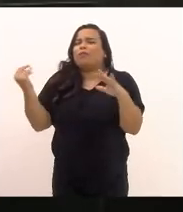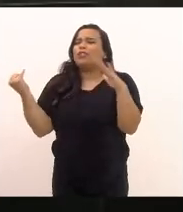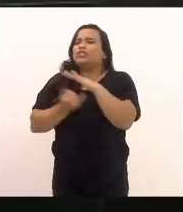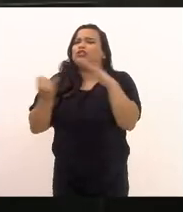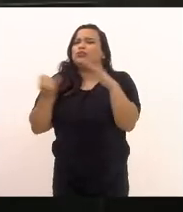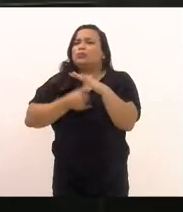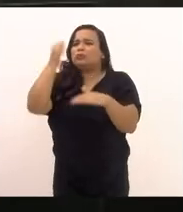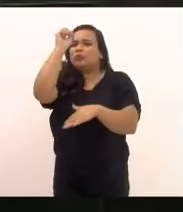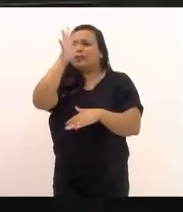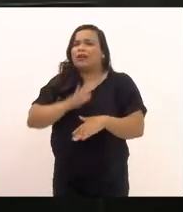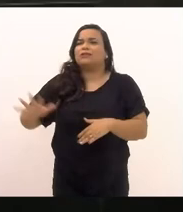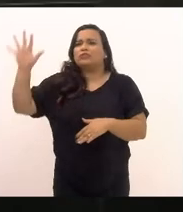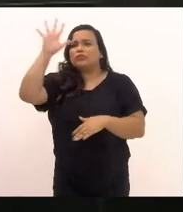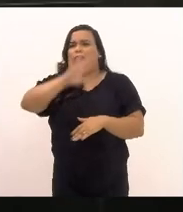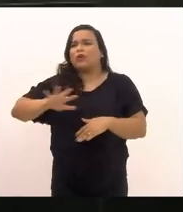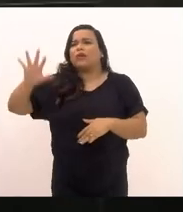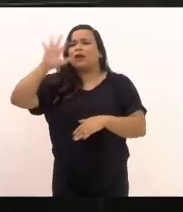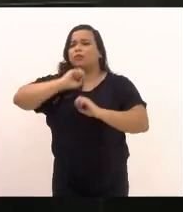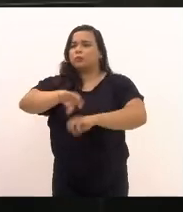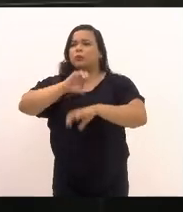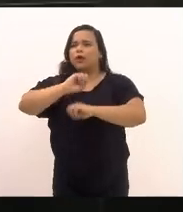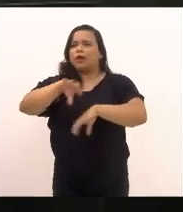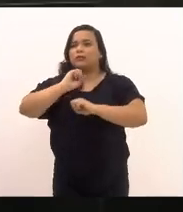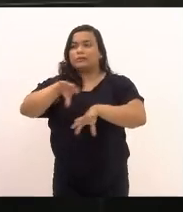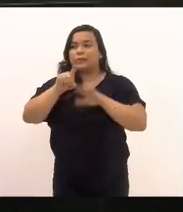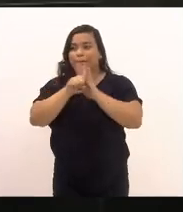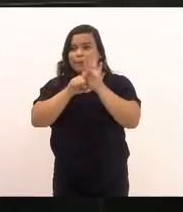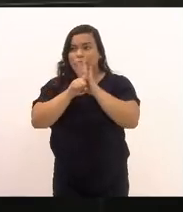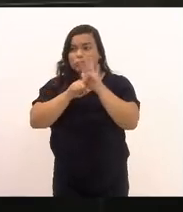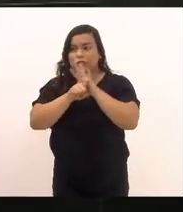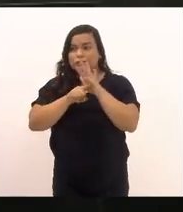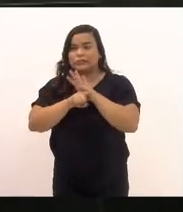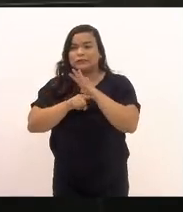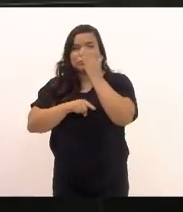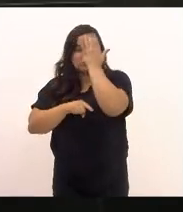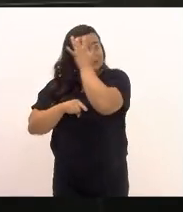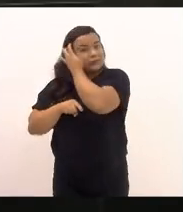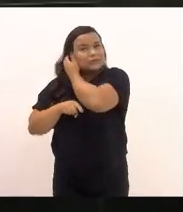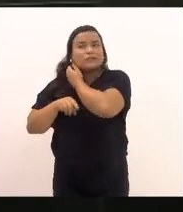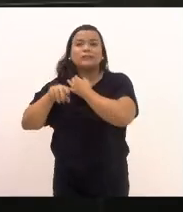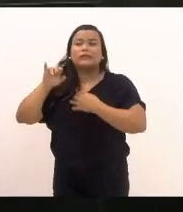Instituto Nacional de Educação e Pesquisas Educacionais,